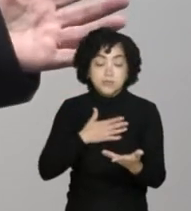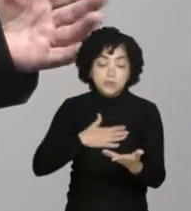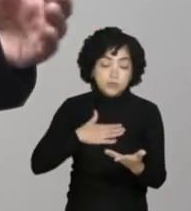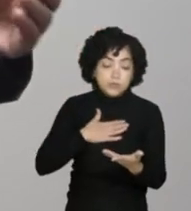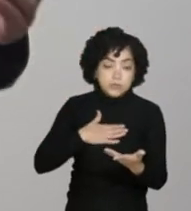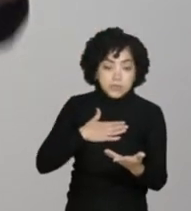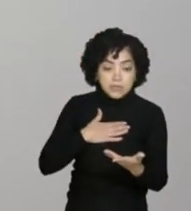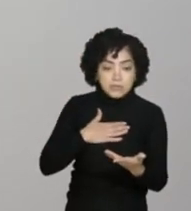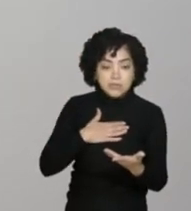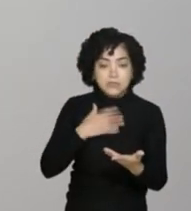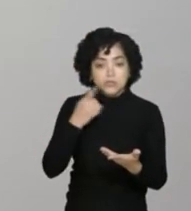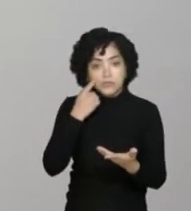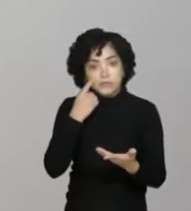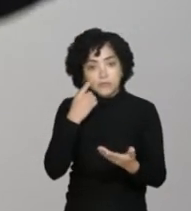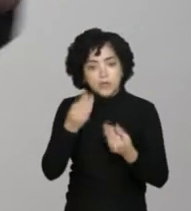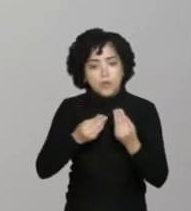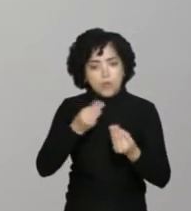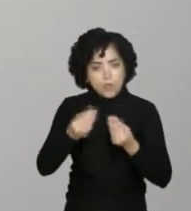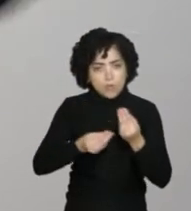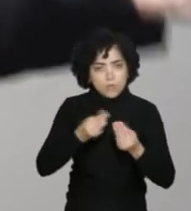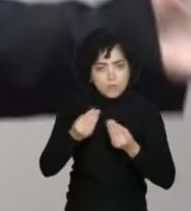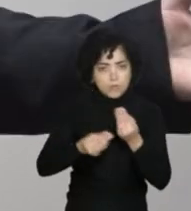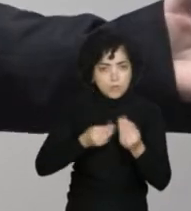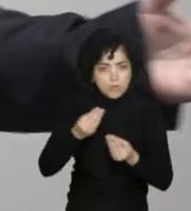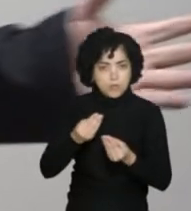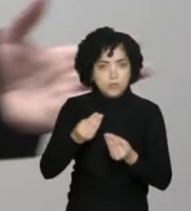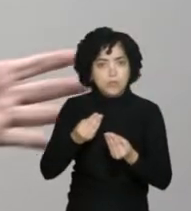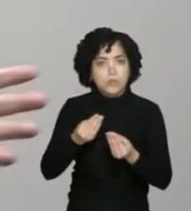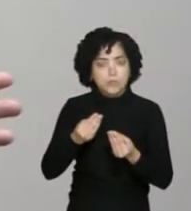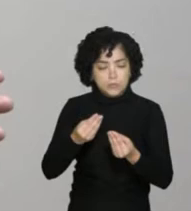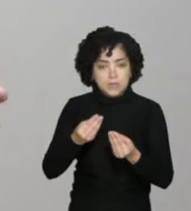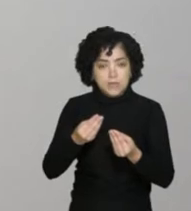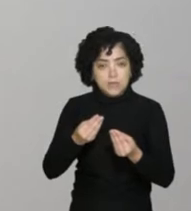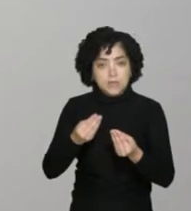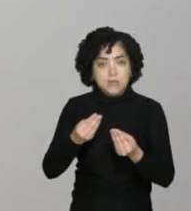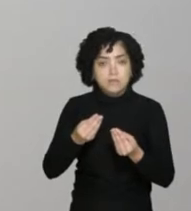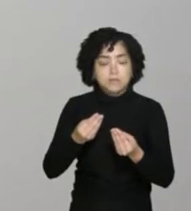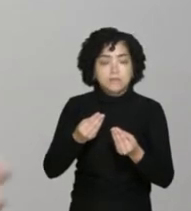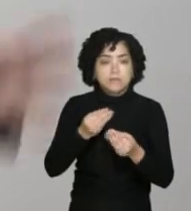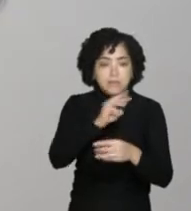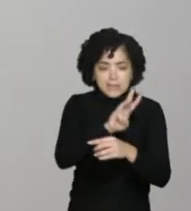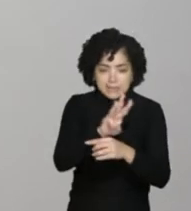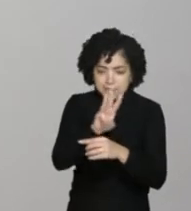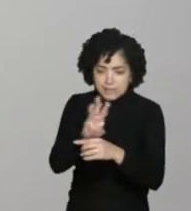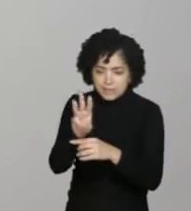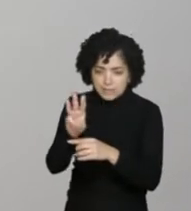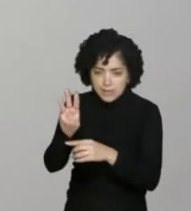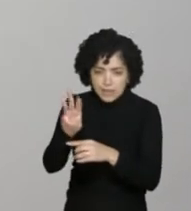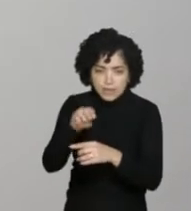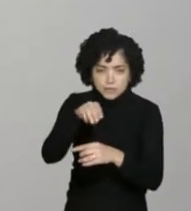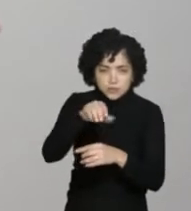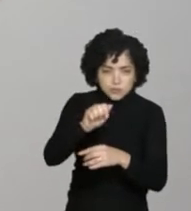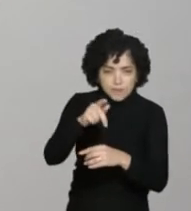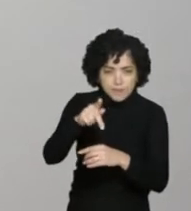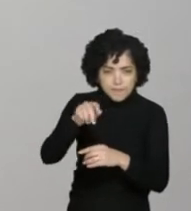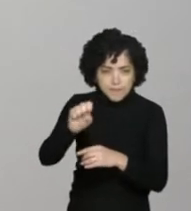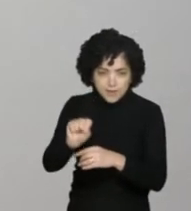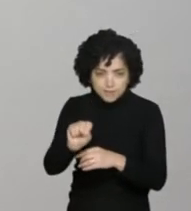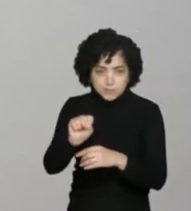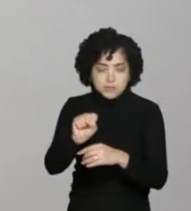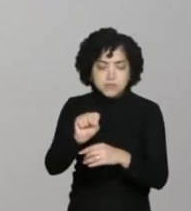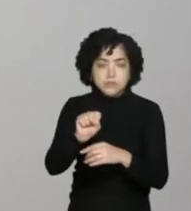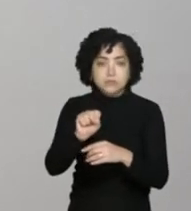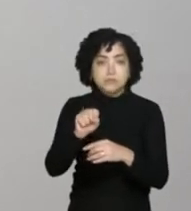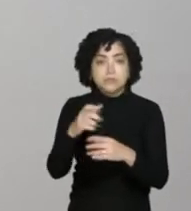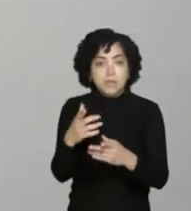poder colocar no Google, tirar o Google, avisar esses caminhoneiros, né? Que não seguisse adiante, porque quando entrou não tem mais como